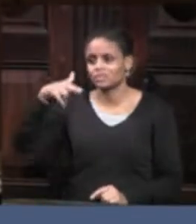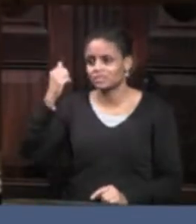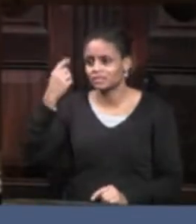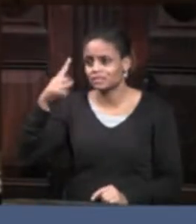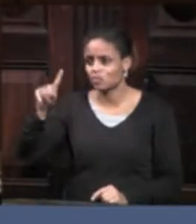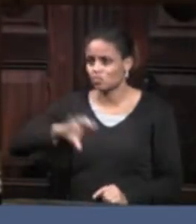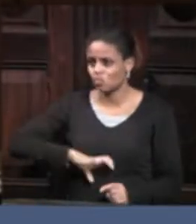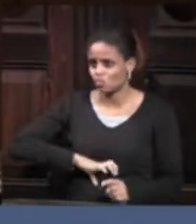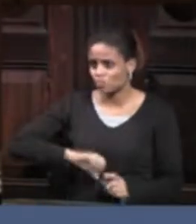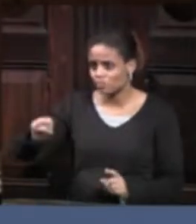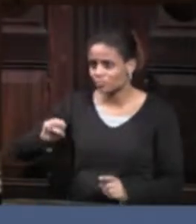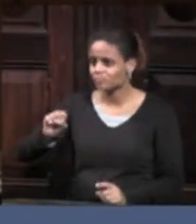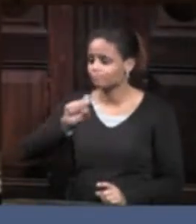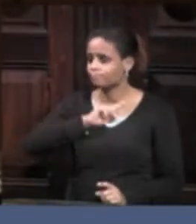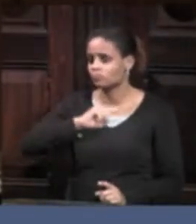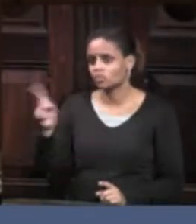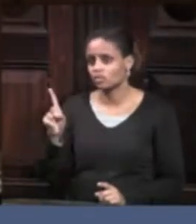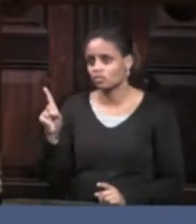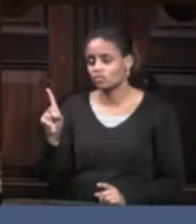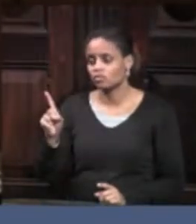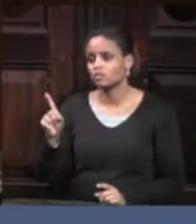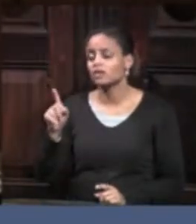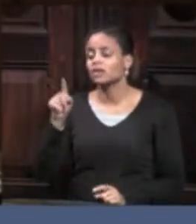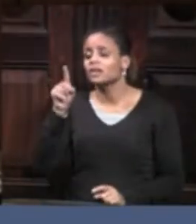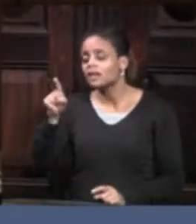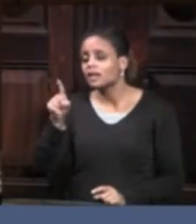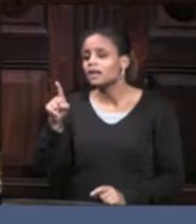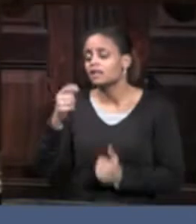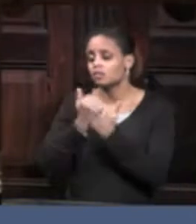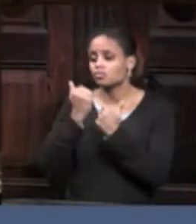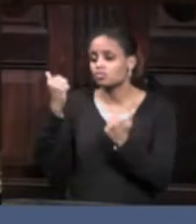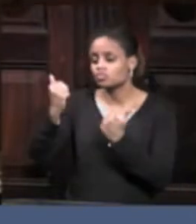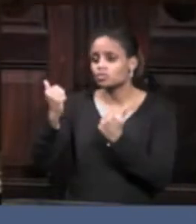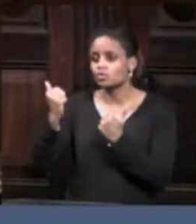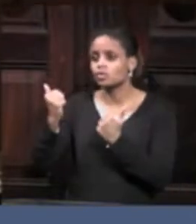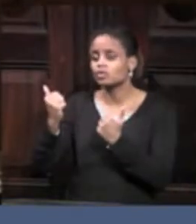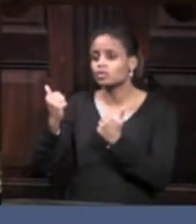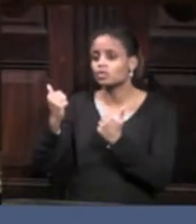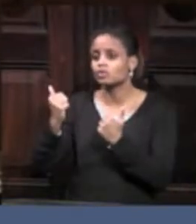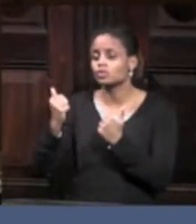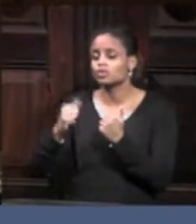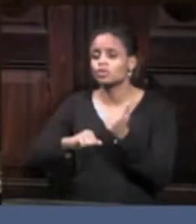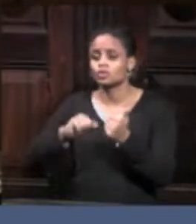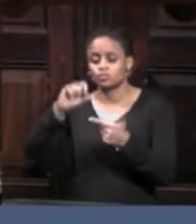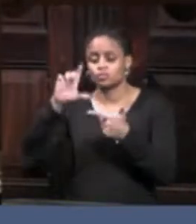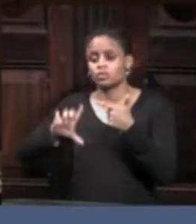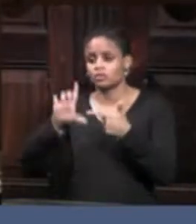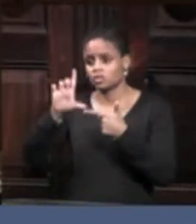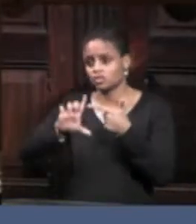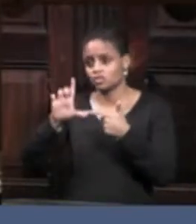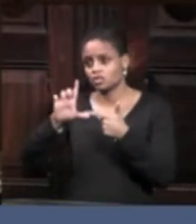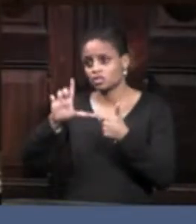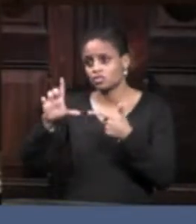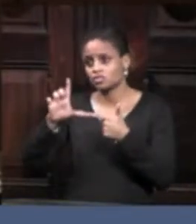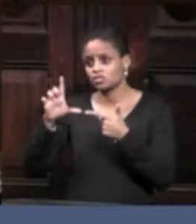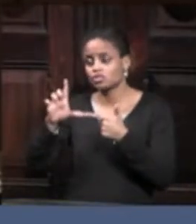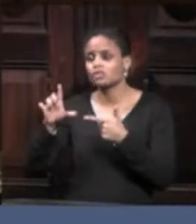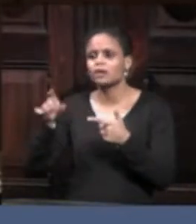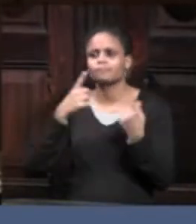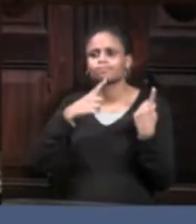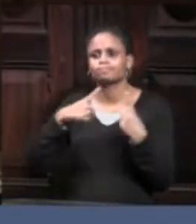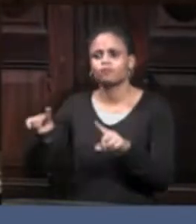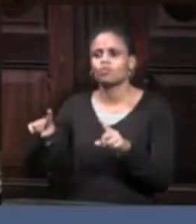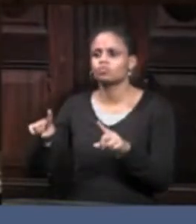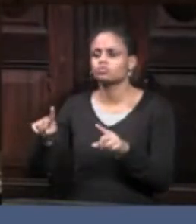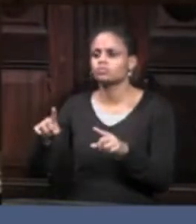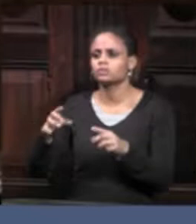os representantes do Poder Legislativo Estadual. Eu tive a alegria de consignar a assinatura